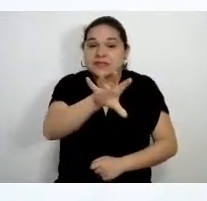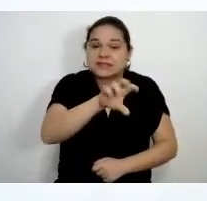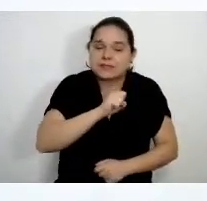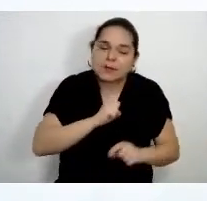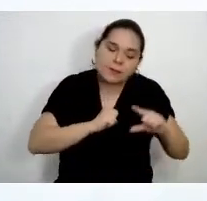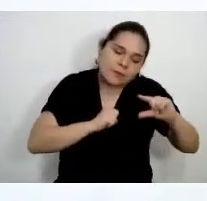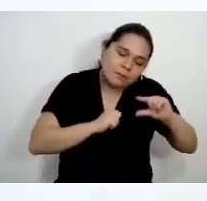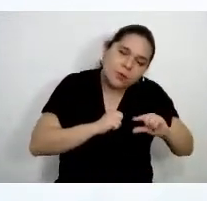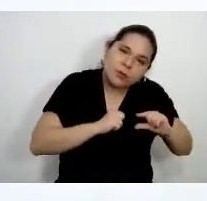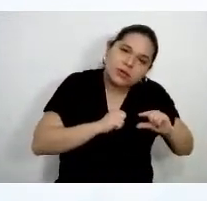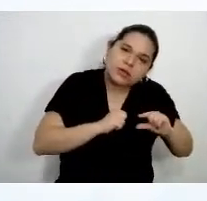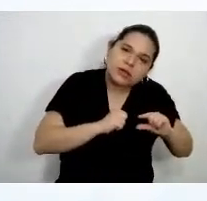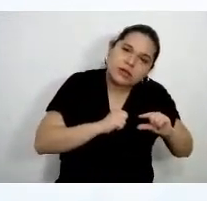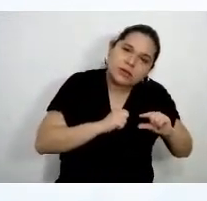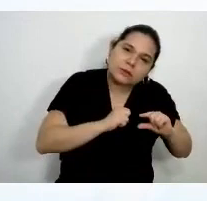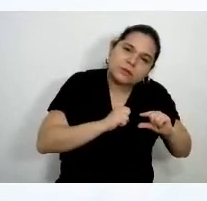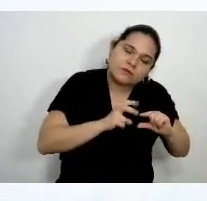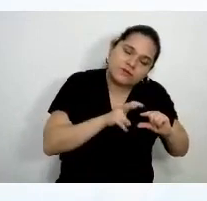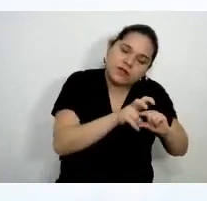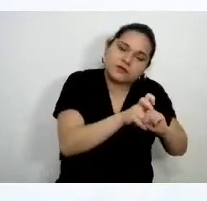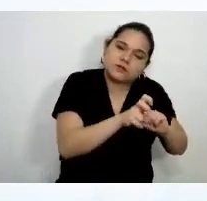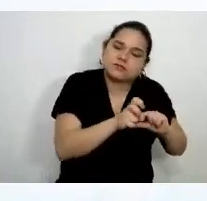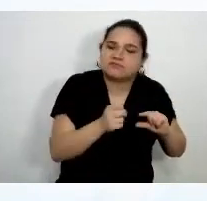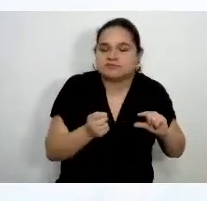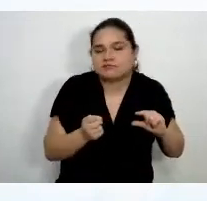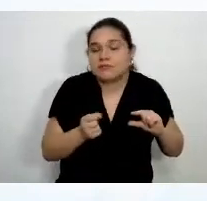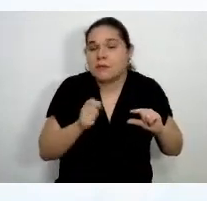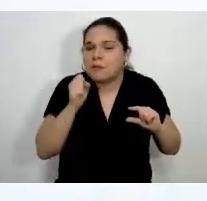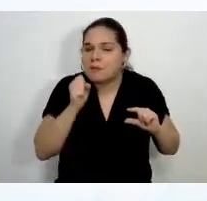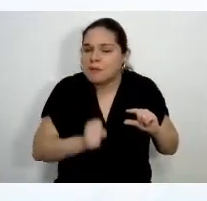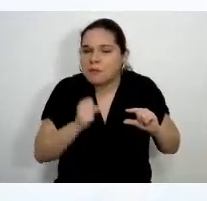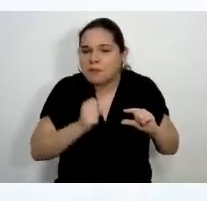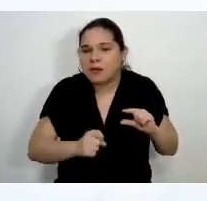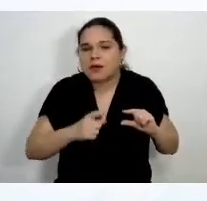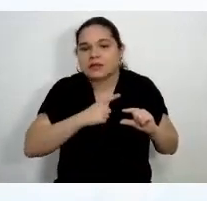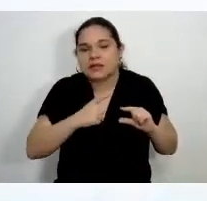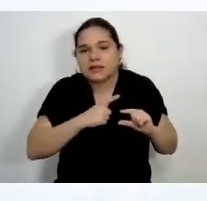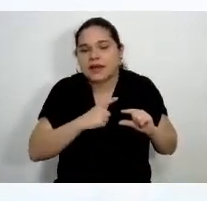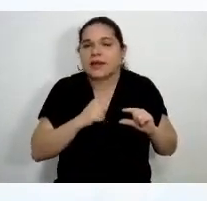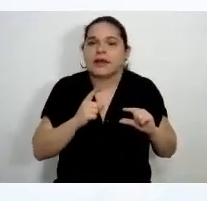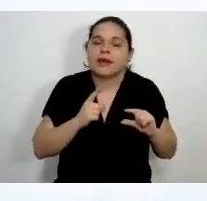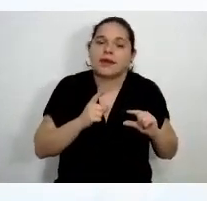pequena quantidade de vírus, é bem possível que você tenha ou